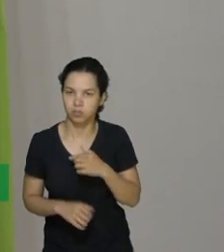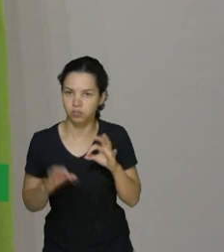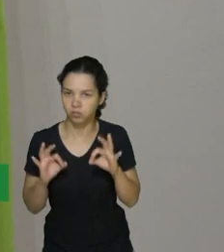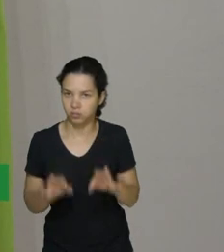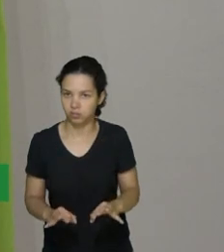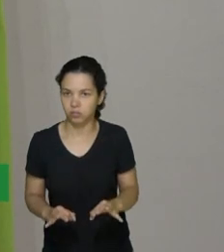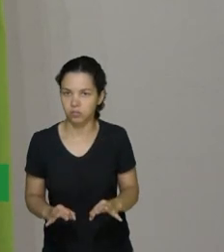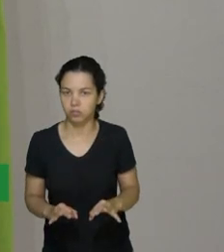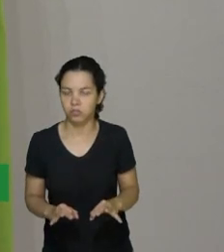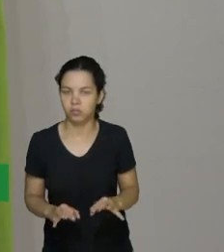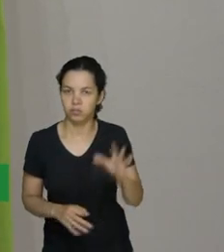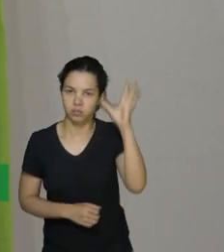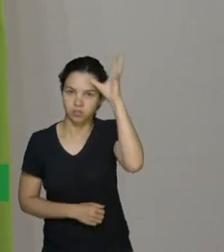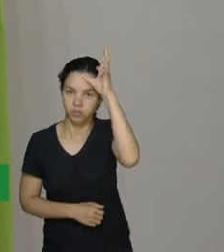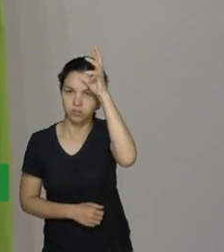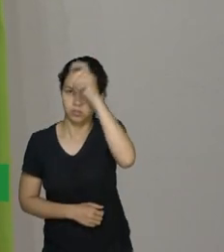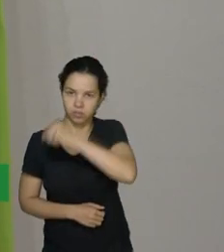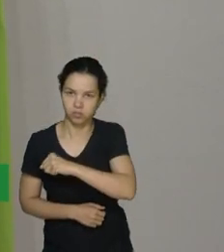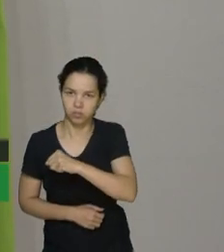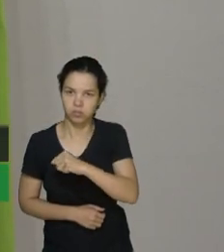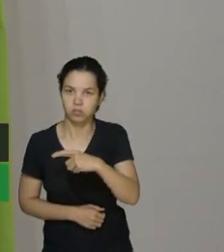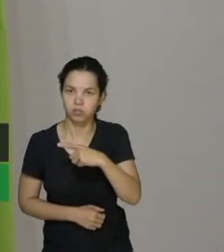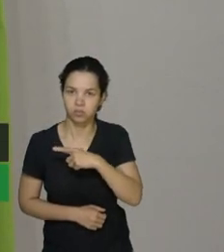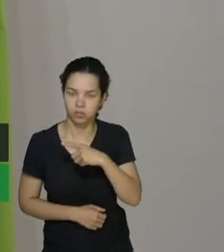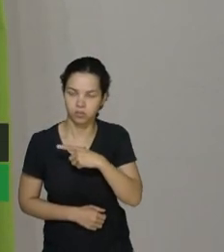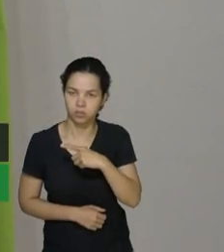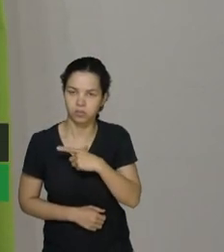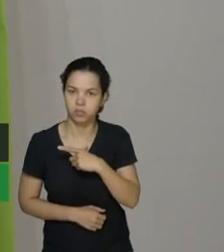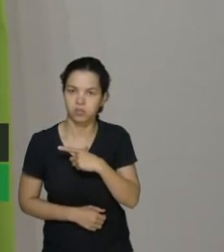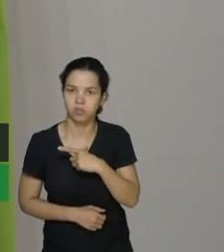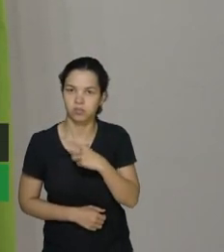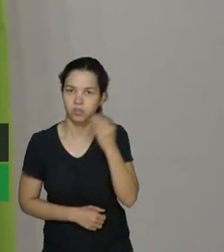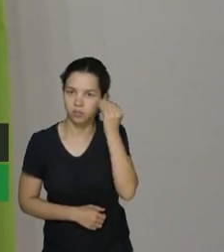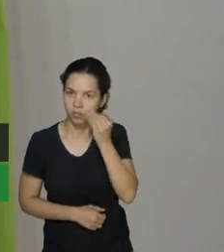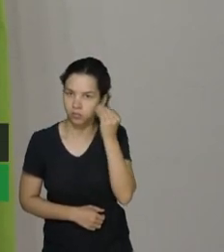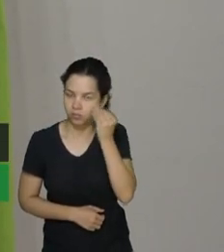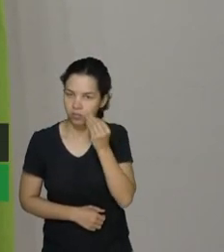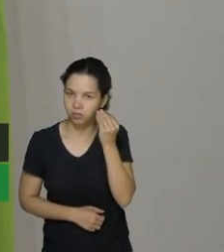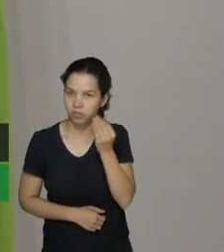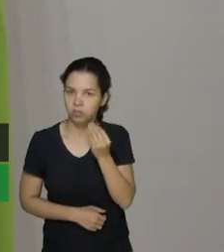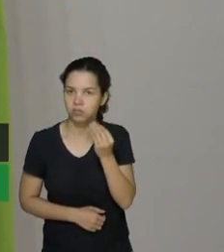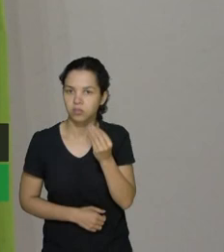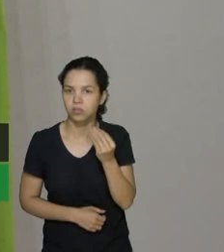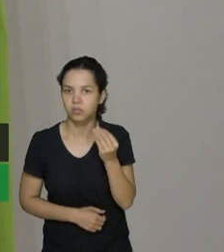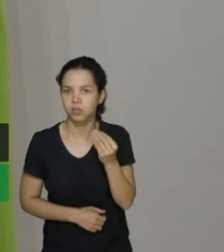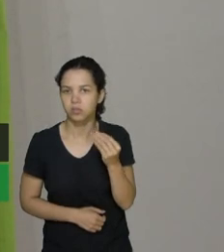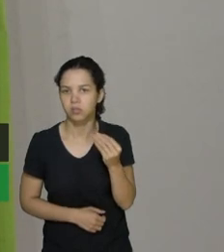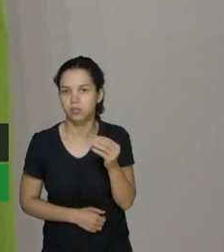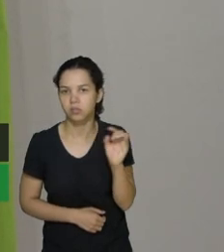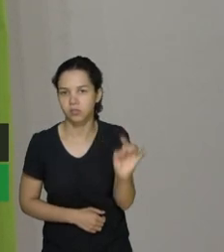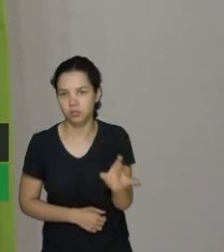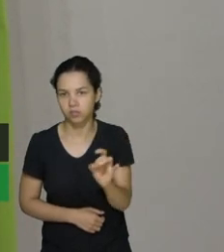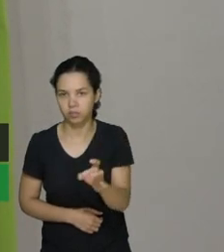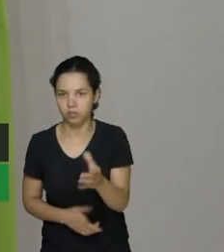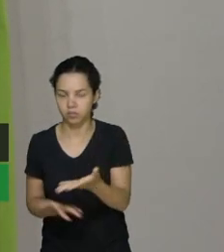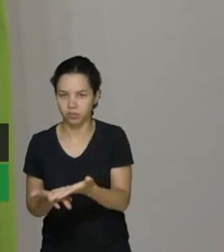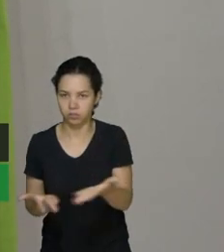certeza, um aprendizado muito grande do convívio, o aprendizado que eu tive no convívio de cada um de